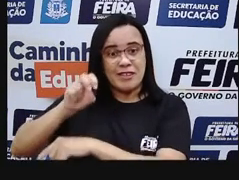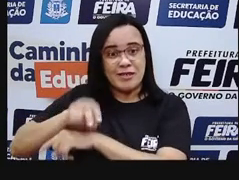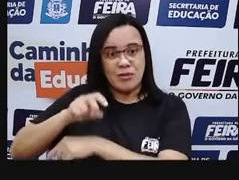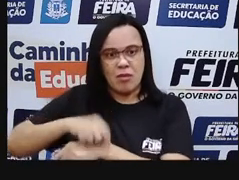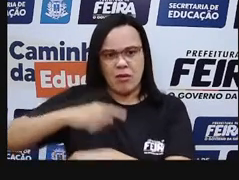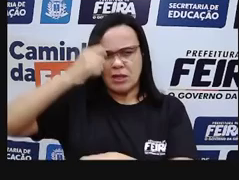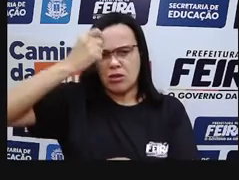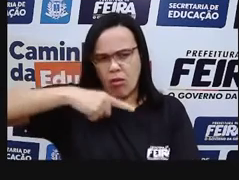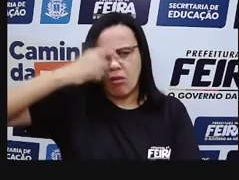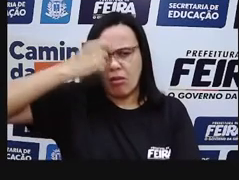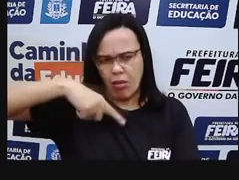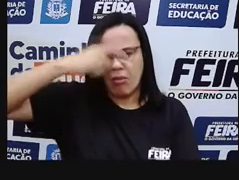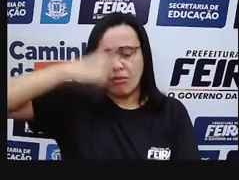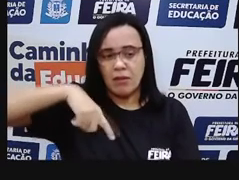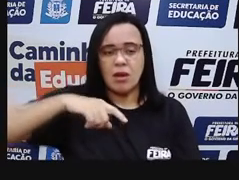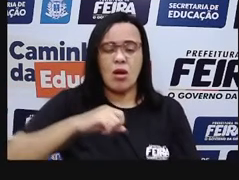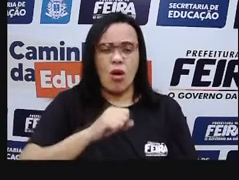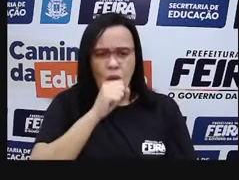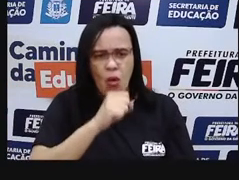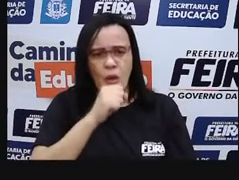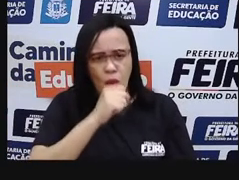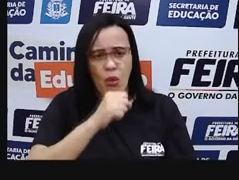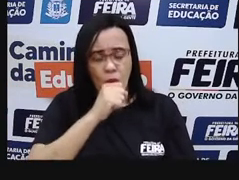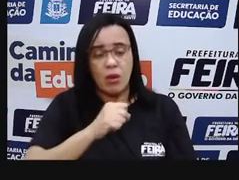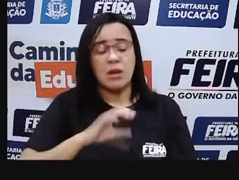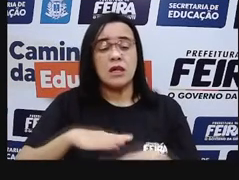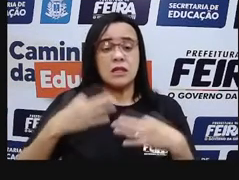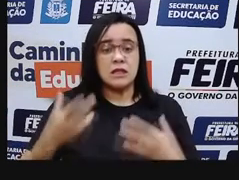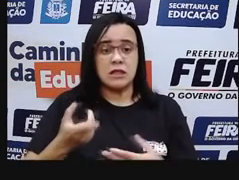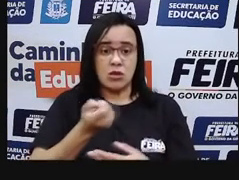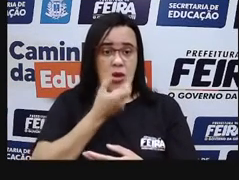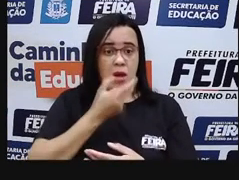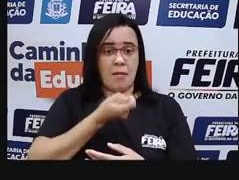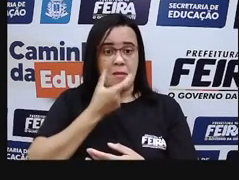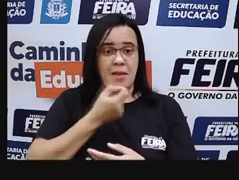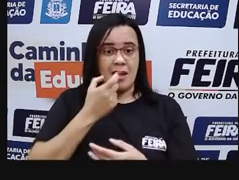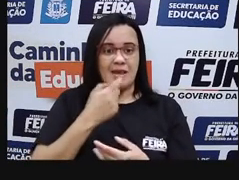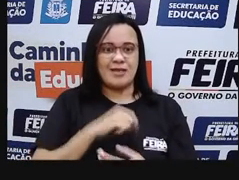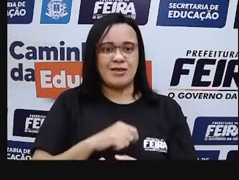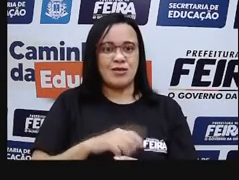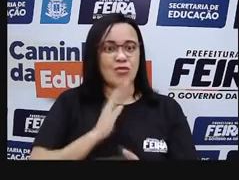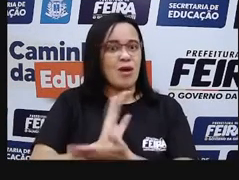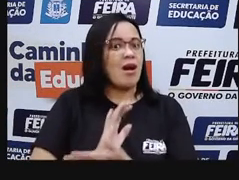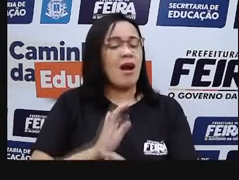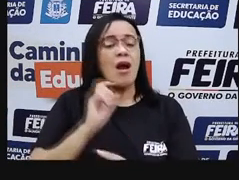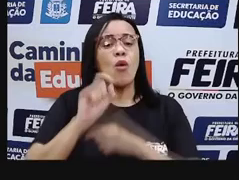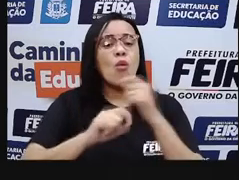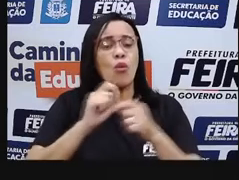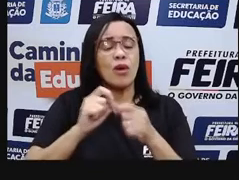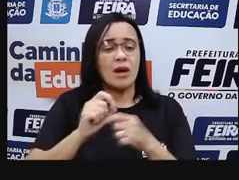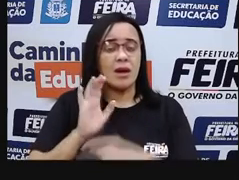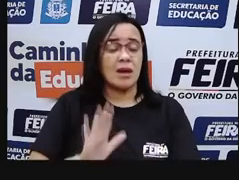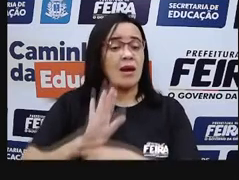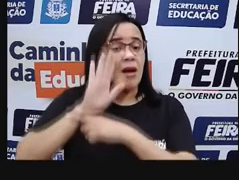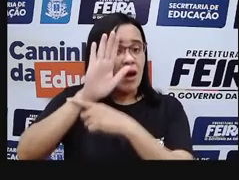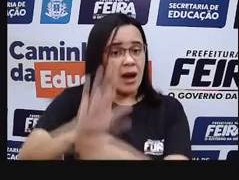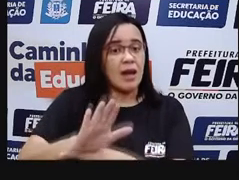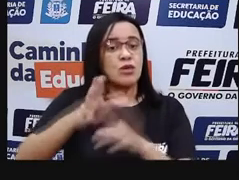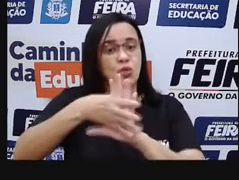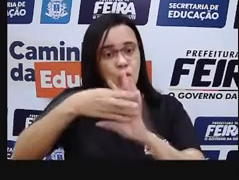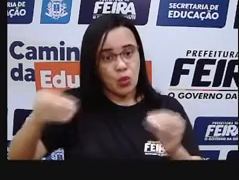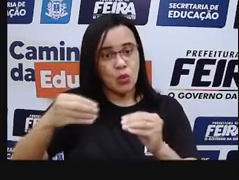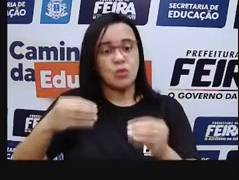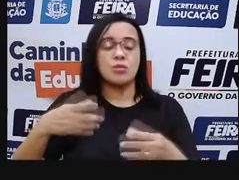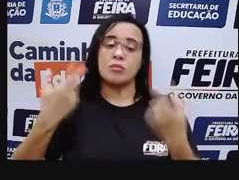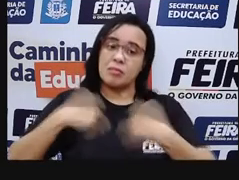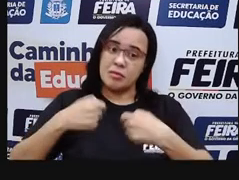vírus esse antiviral versão medicamento que vai combater matar o vírus certo tranquilo até aqui